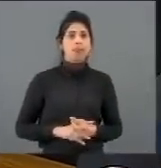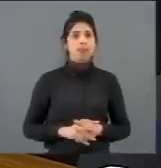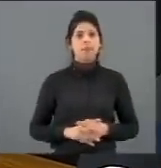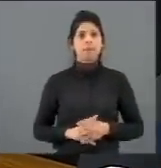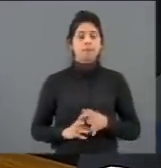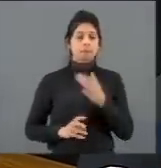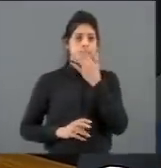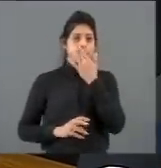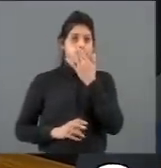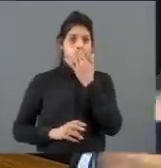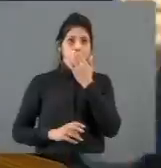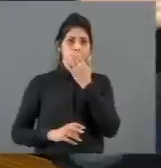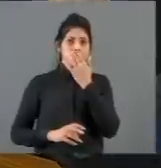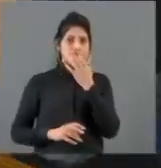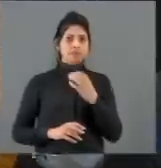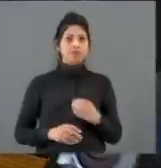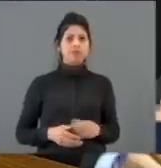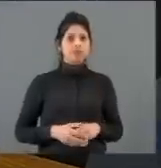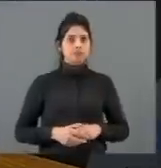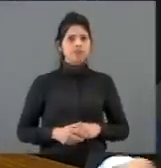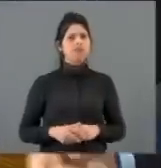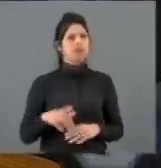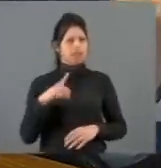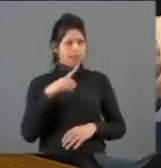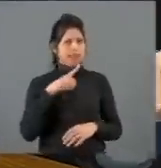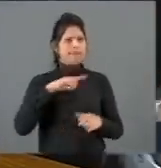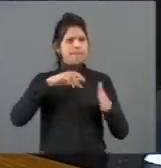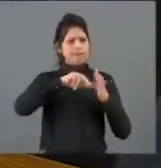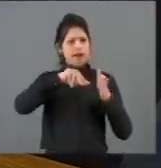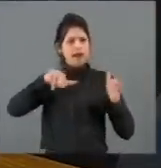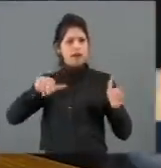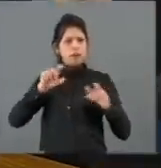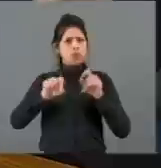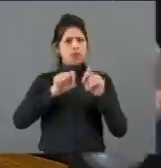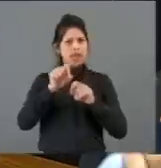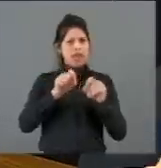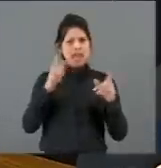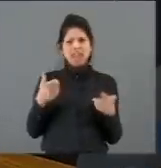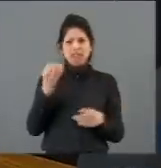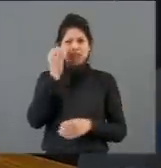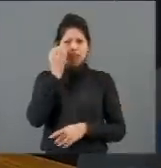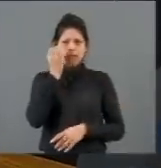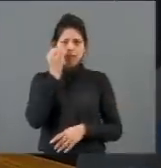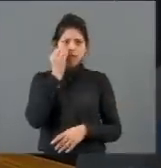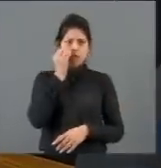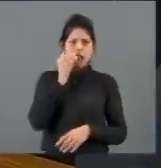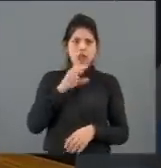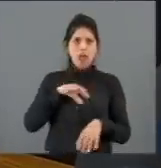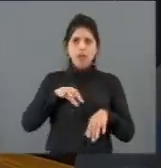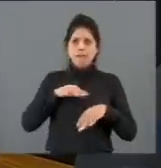Aqueles que dizem defender a democracia estão usando os seus instrumentos para estuprá-la.